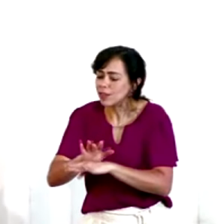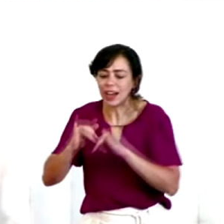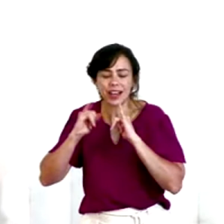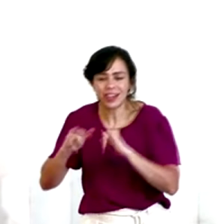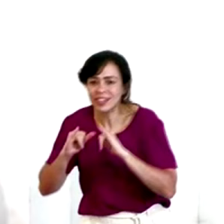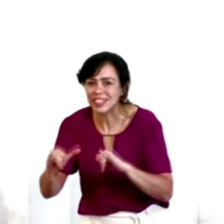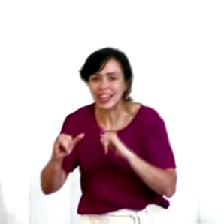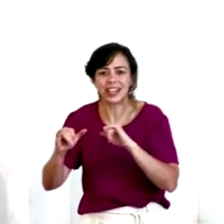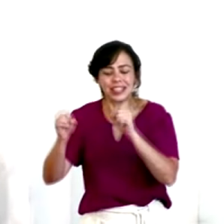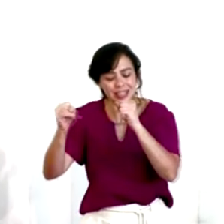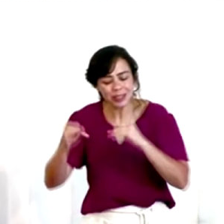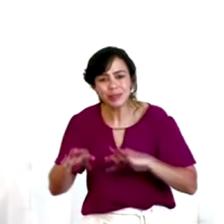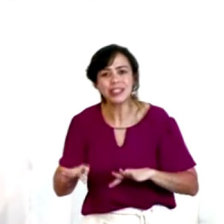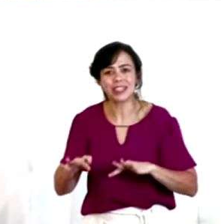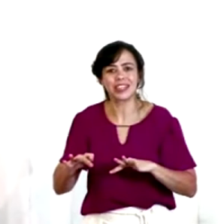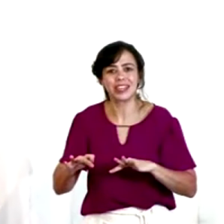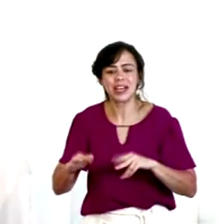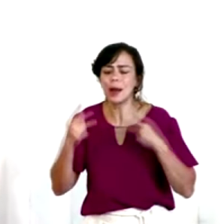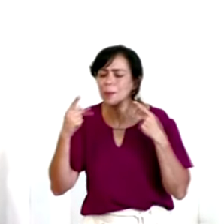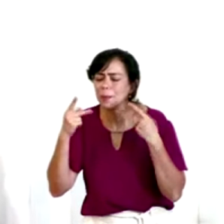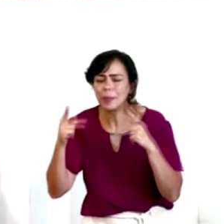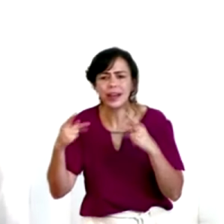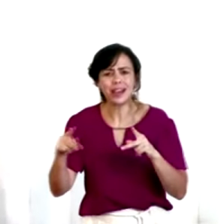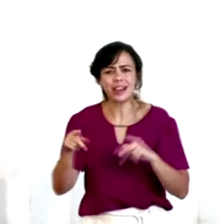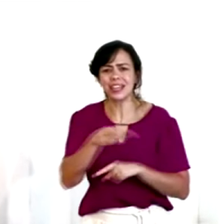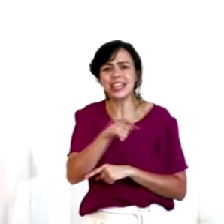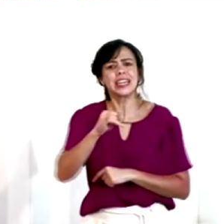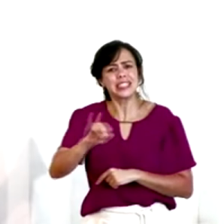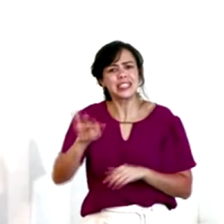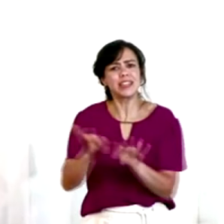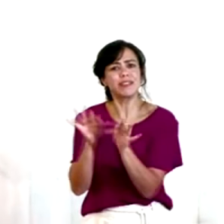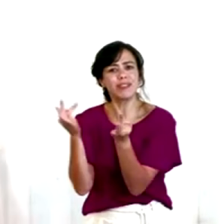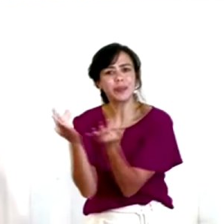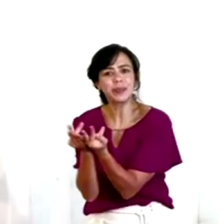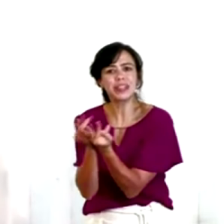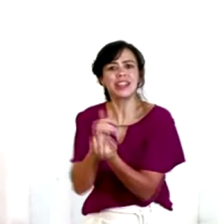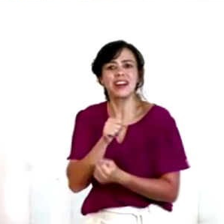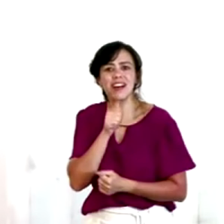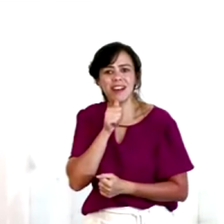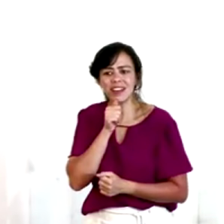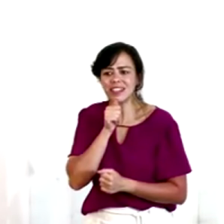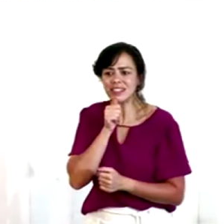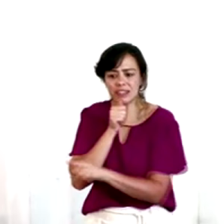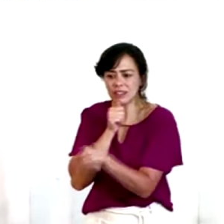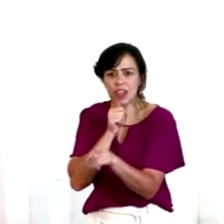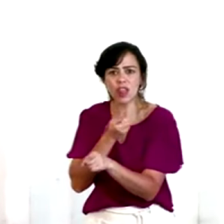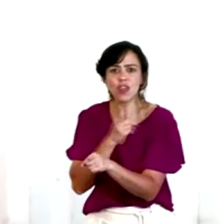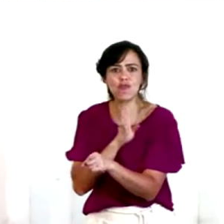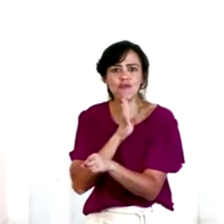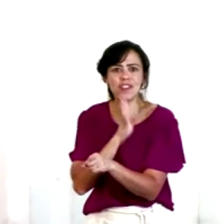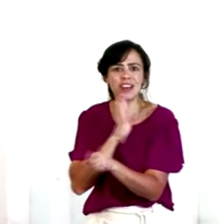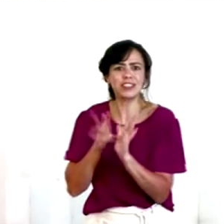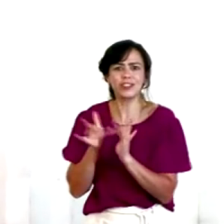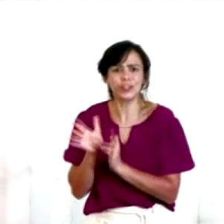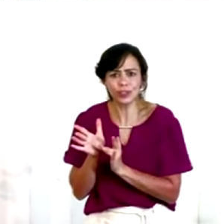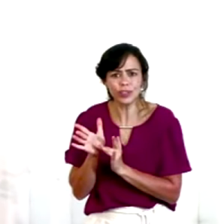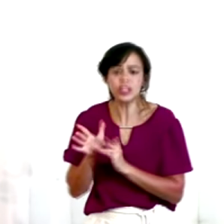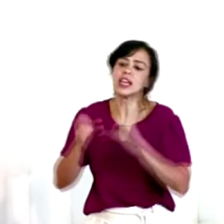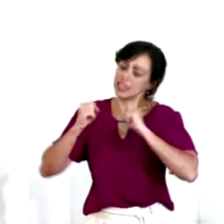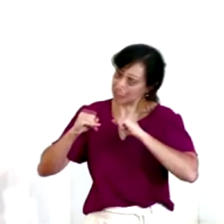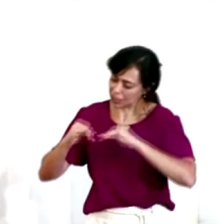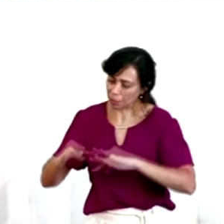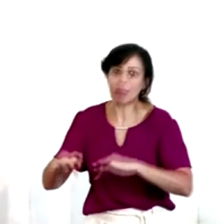Deus, preguemos o Evangelho, a tempo e a fora de tempo, de manhã, de tarde e